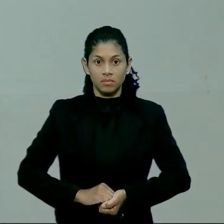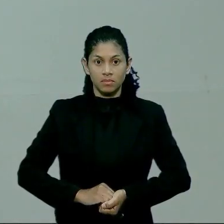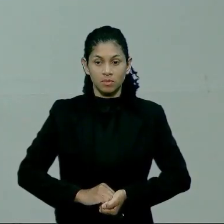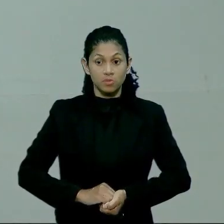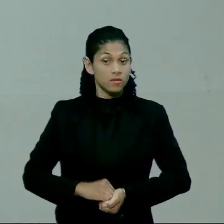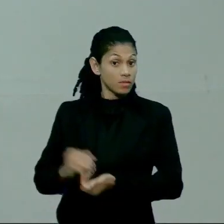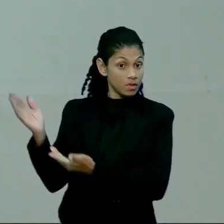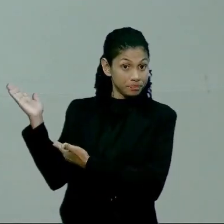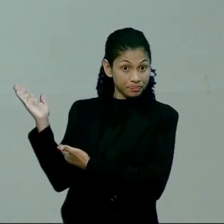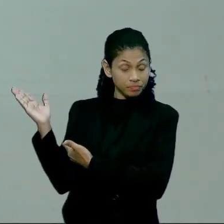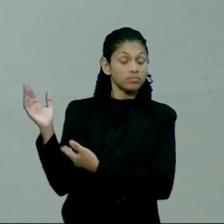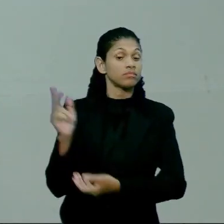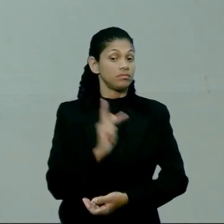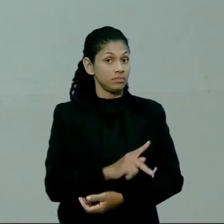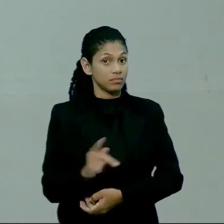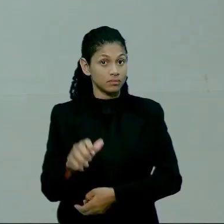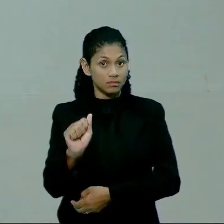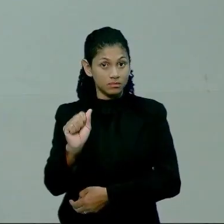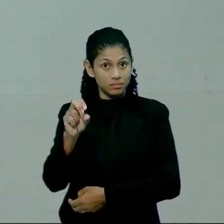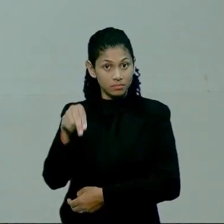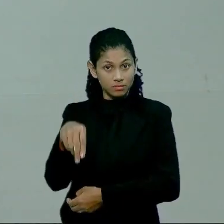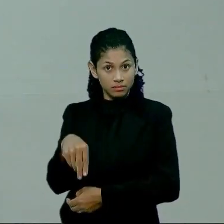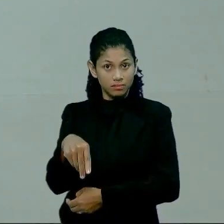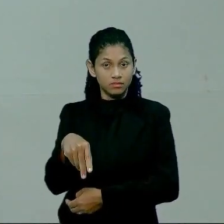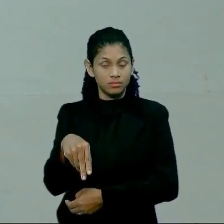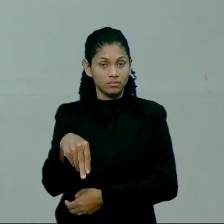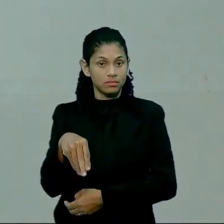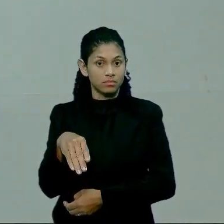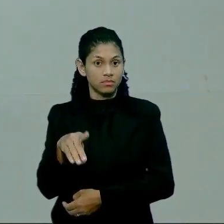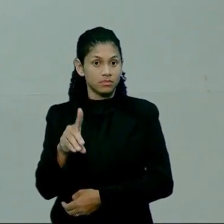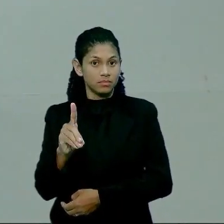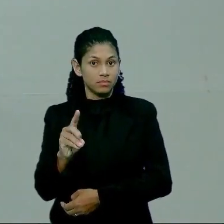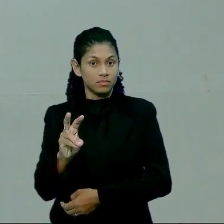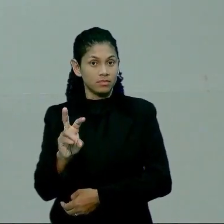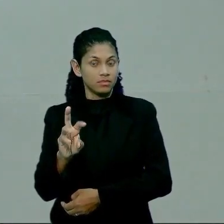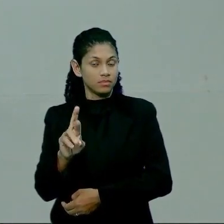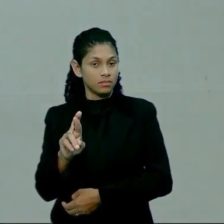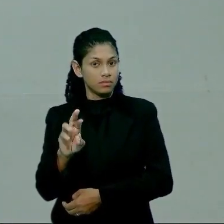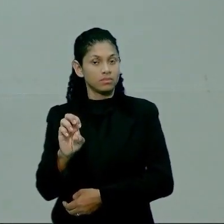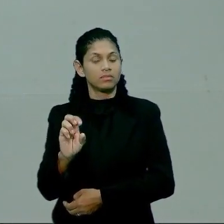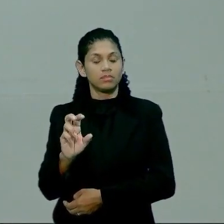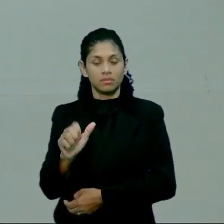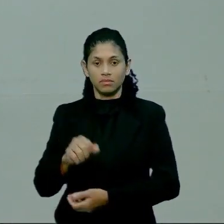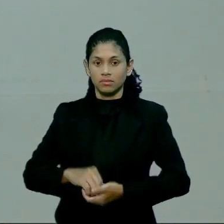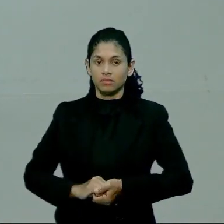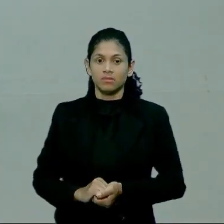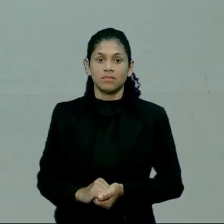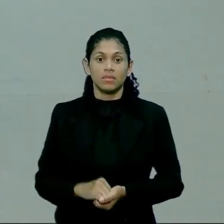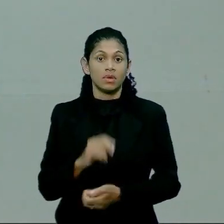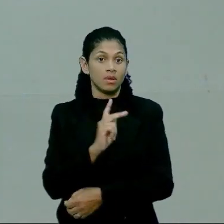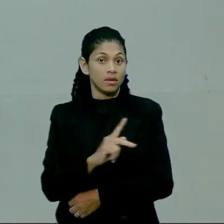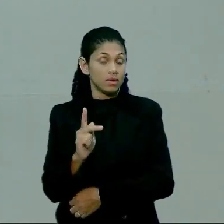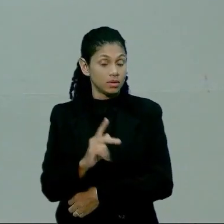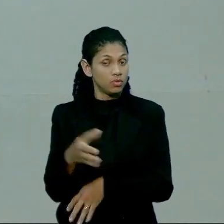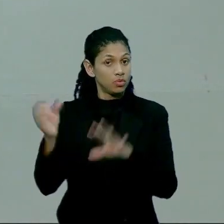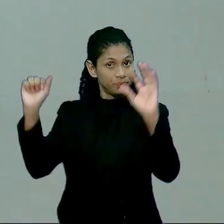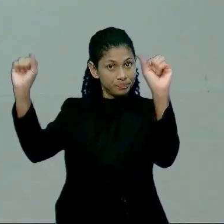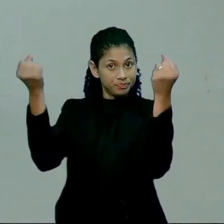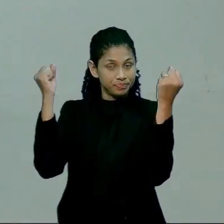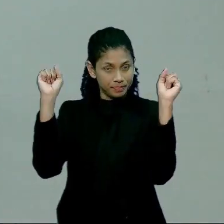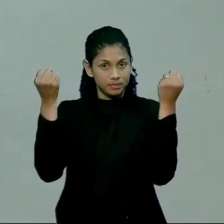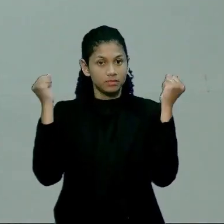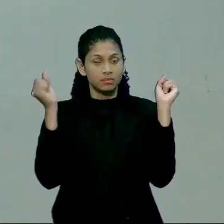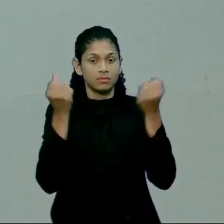Gerald, meu amor, que músculo você tem. O seu coração é muito lindo, sabia? Opa, já começou. Voltei. André Vasconcelos e